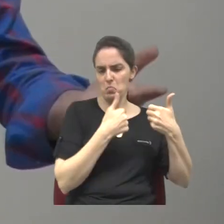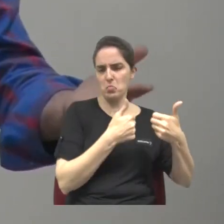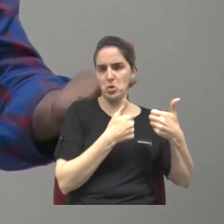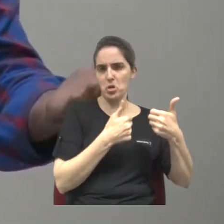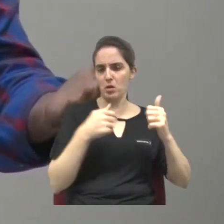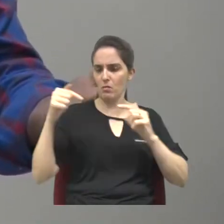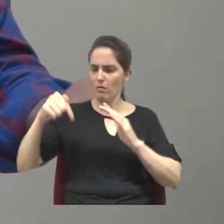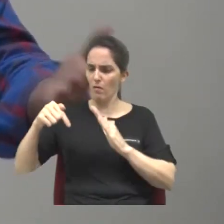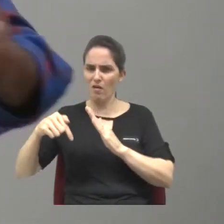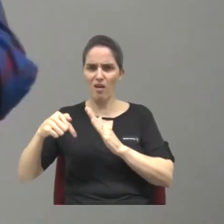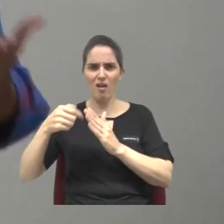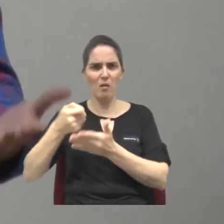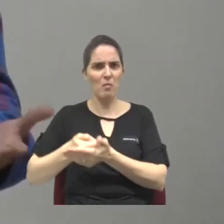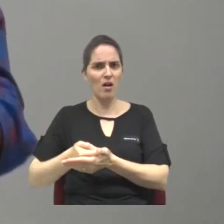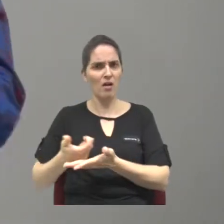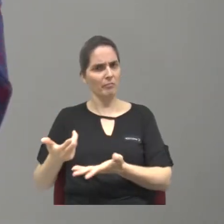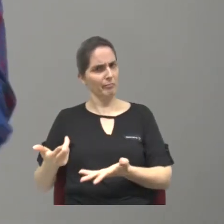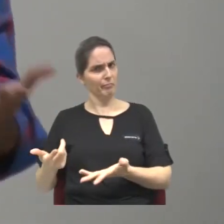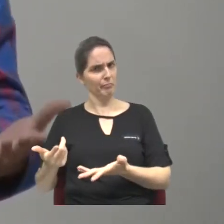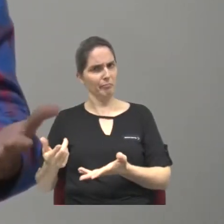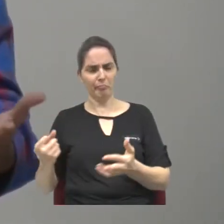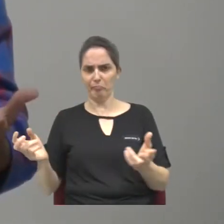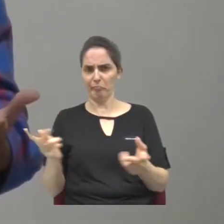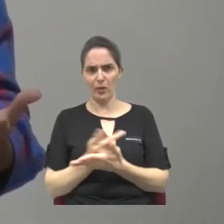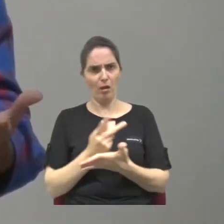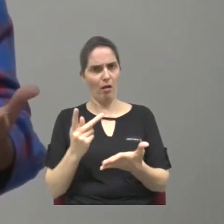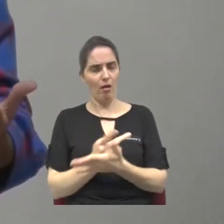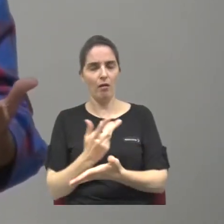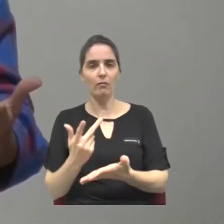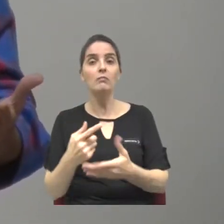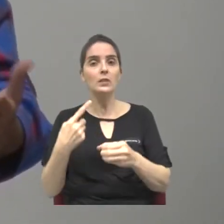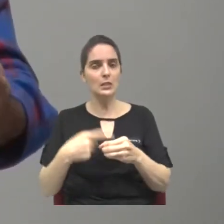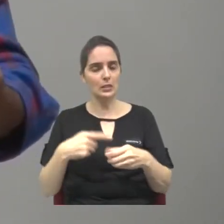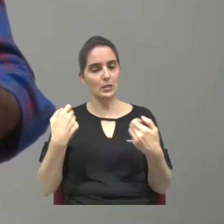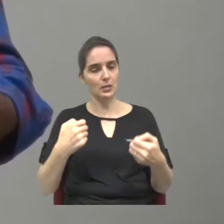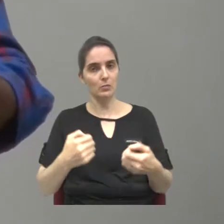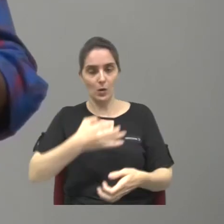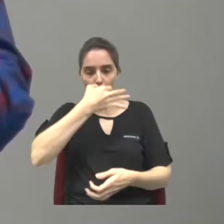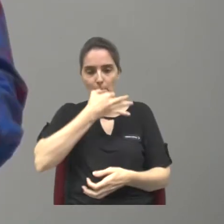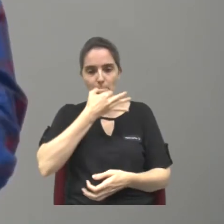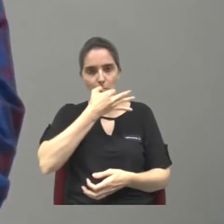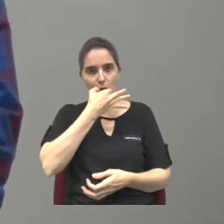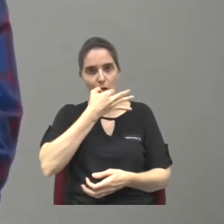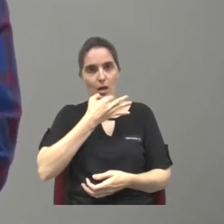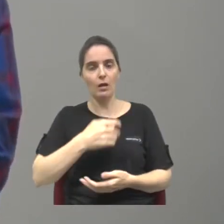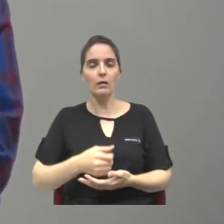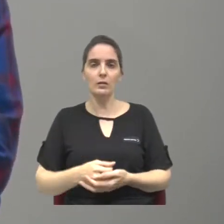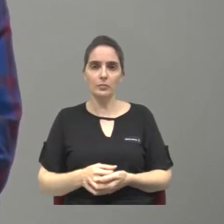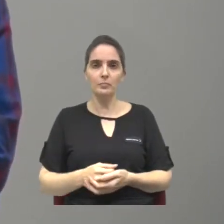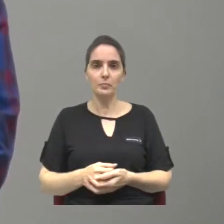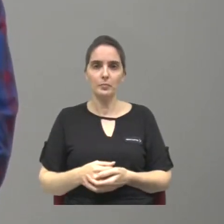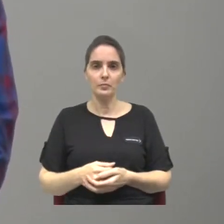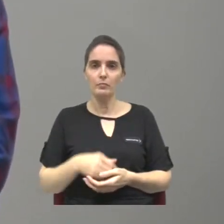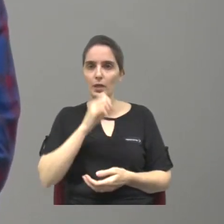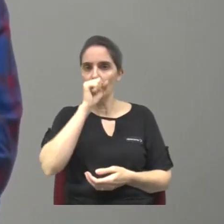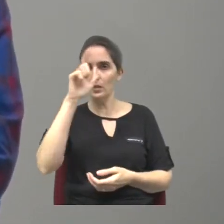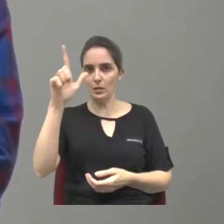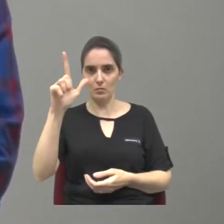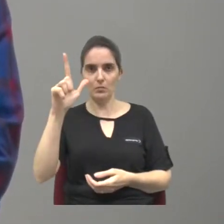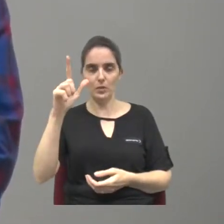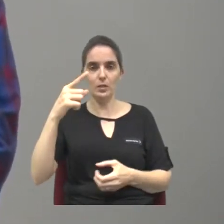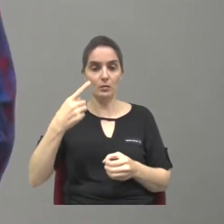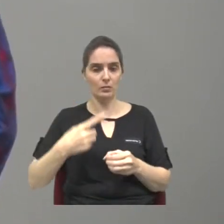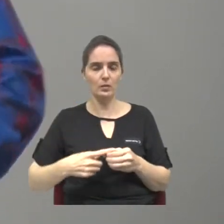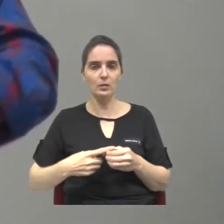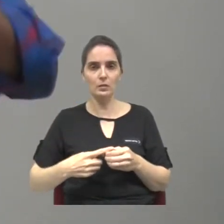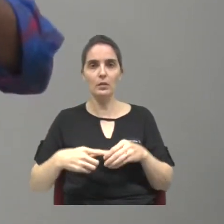é certo isso então o município precisa se posicionar uma cidade brilhante como Limeira que já foi referência na